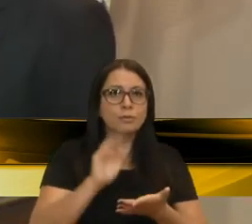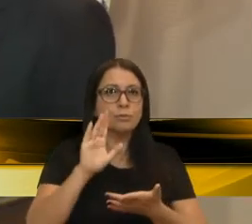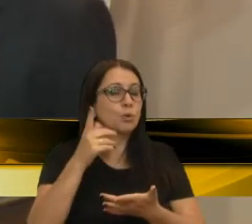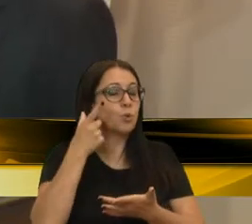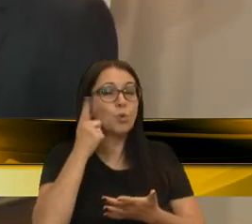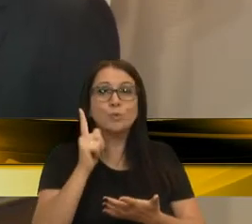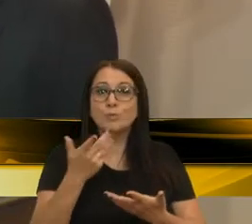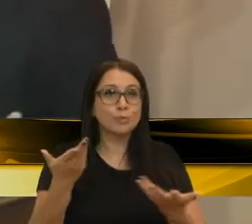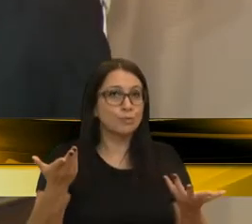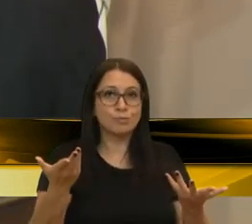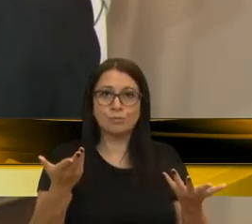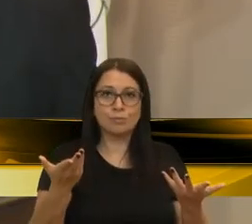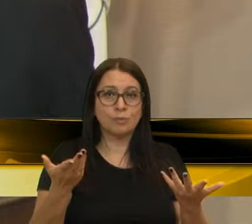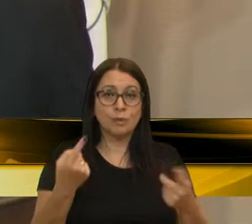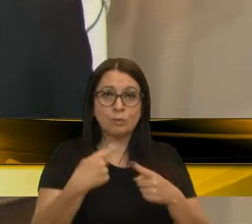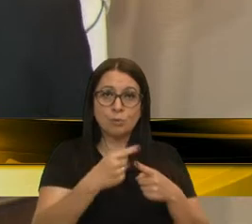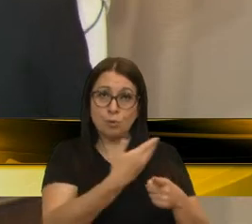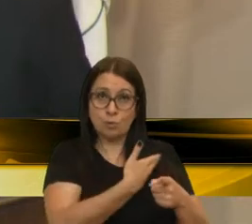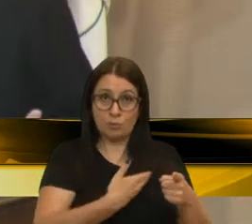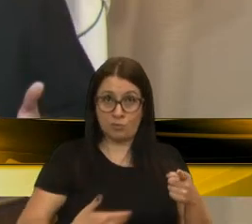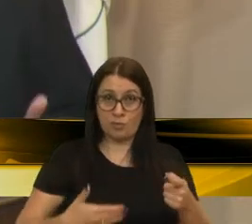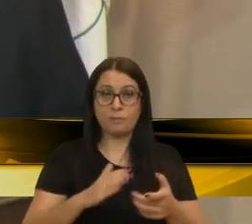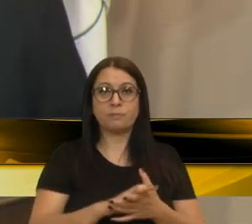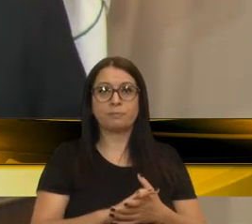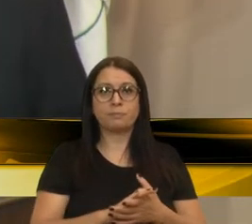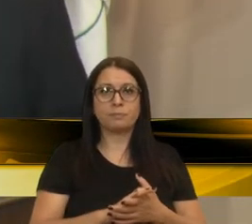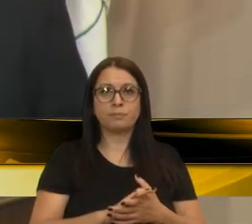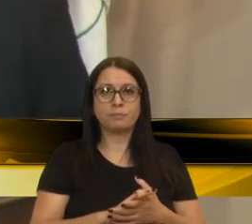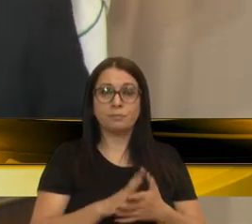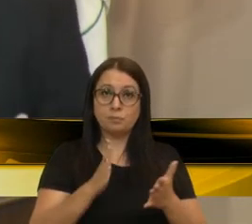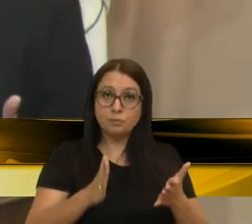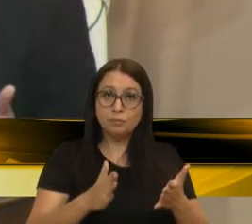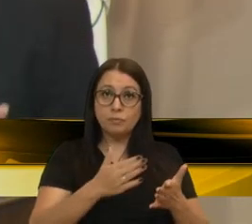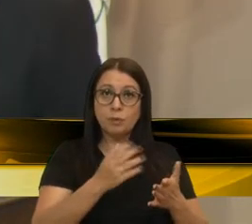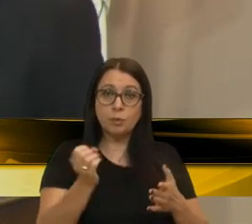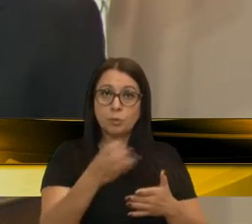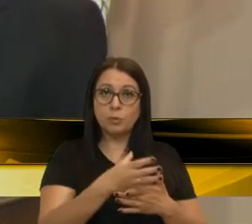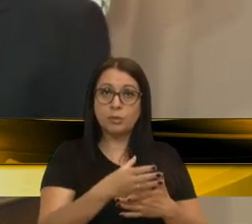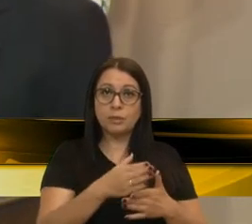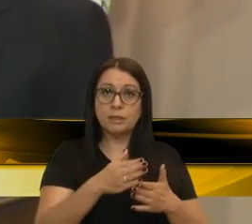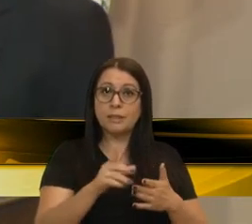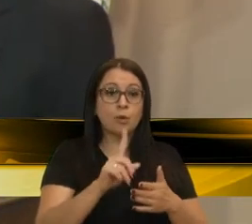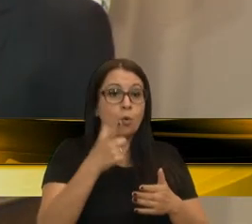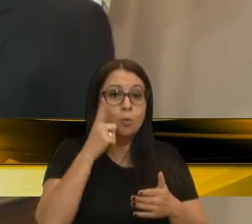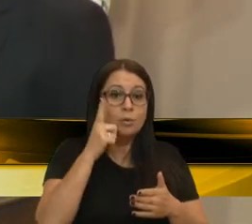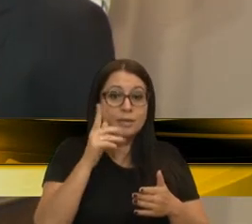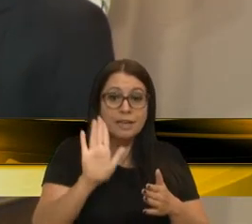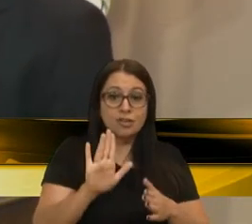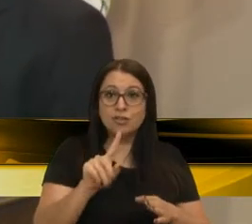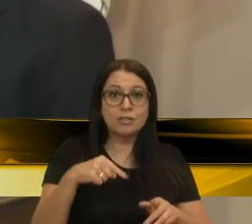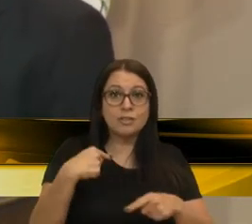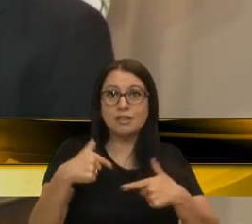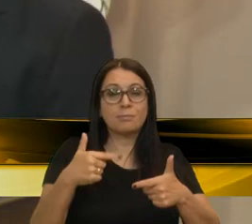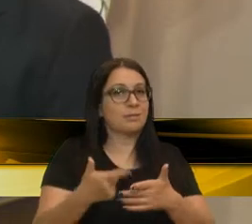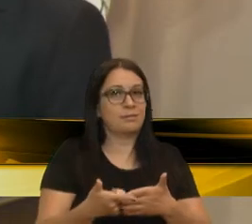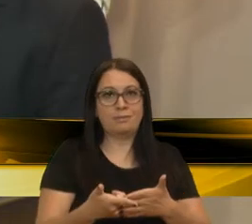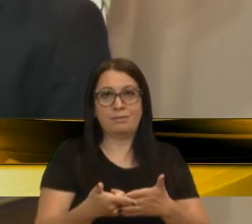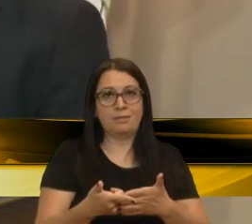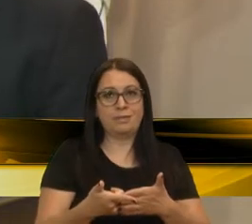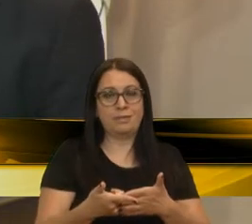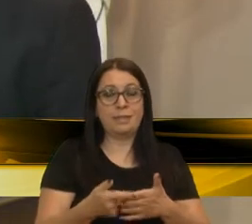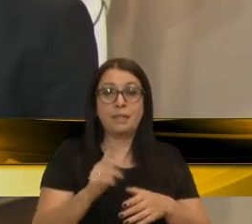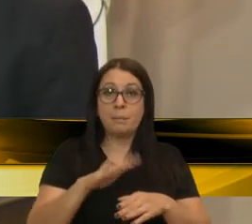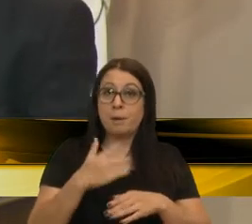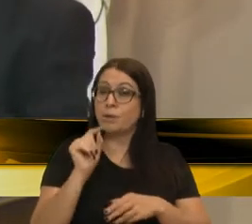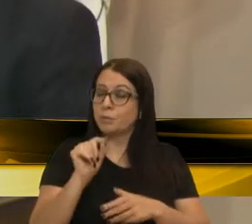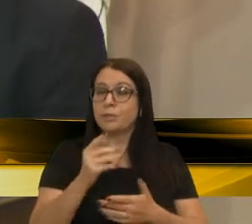consegue, porque o governo, esse atual governo, ele tem impedido a gente de trabalhar, e